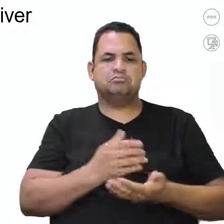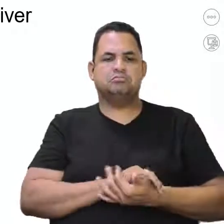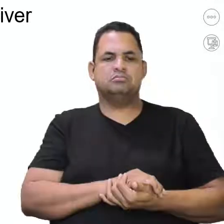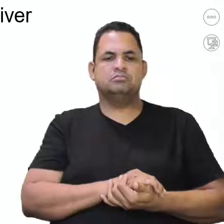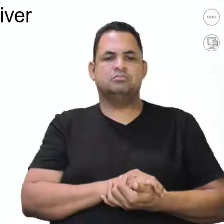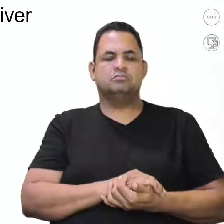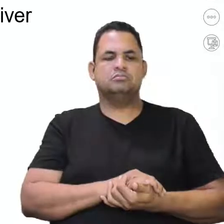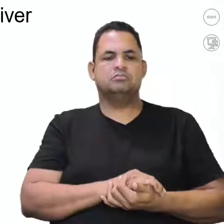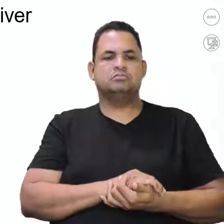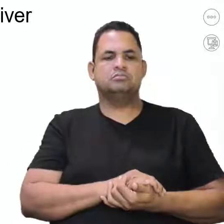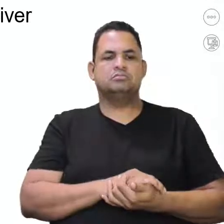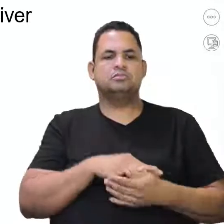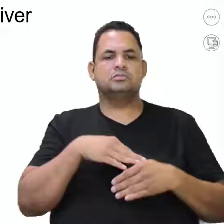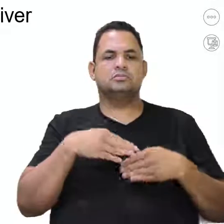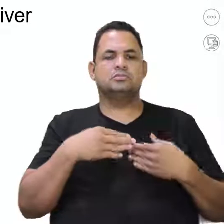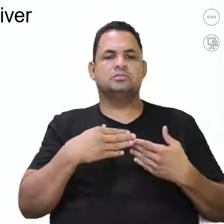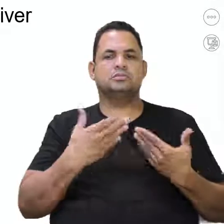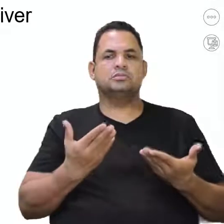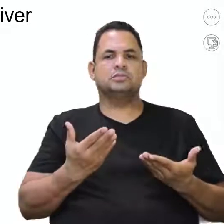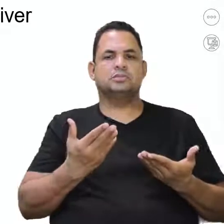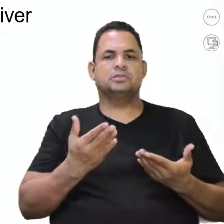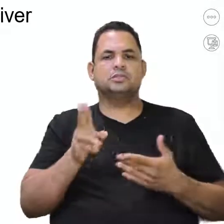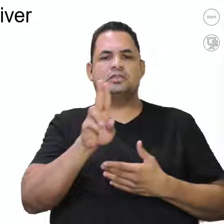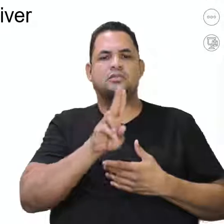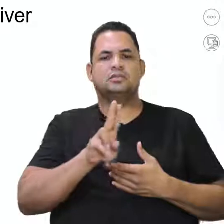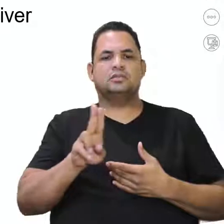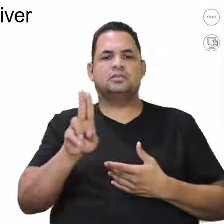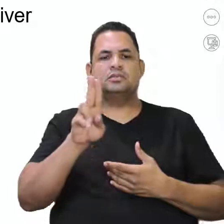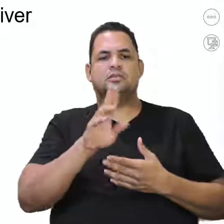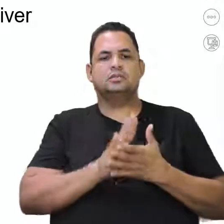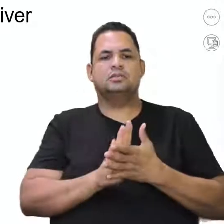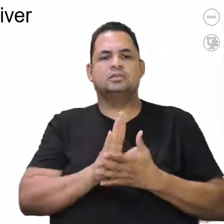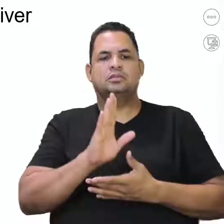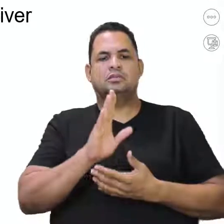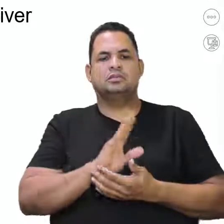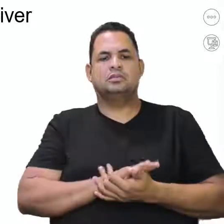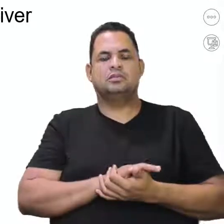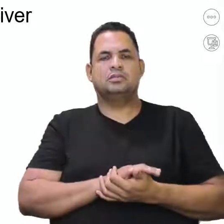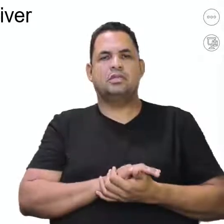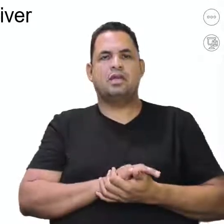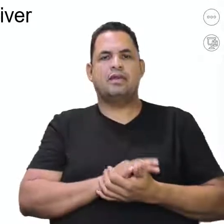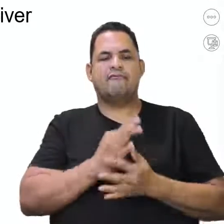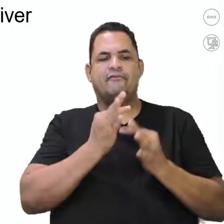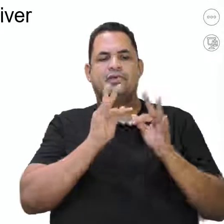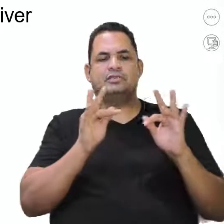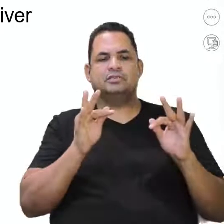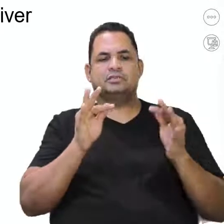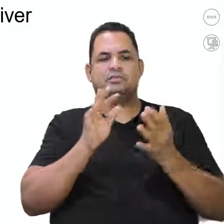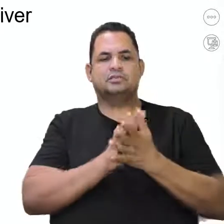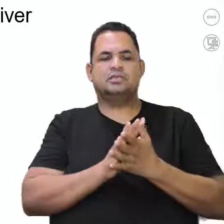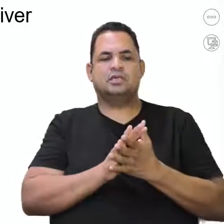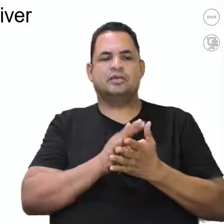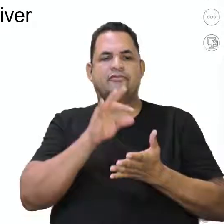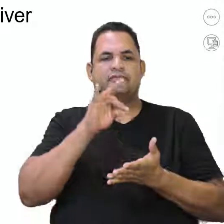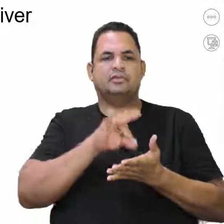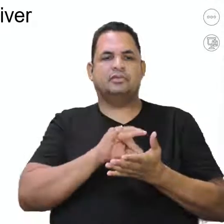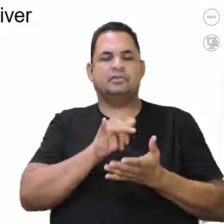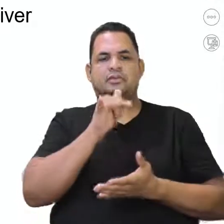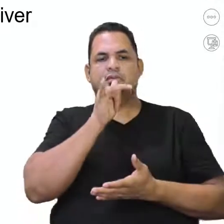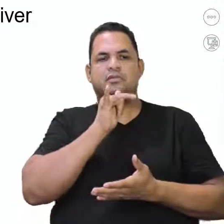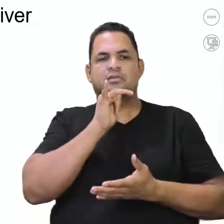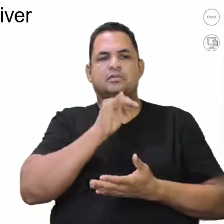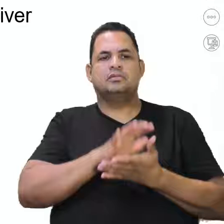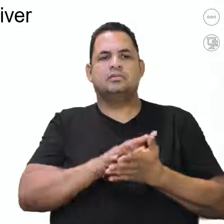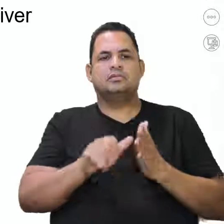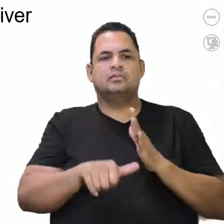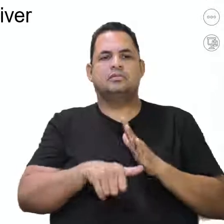qualquer. Nesse sentido de qualquer, você usará o N em frases afirmativas. Vamos ver os exemplos?